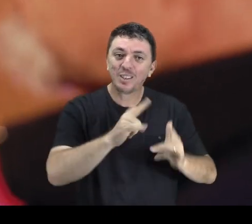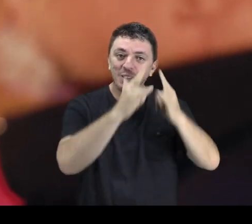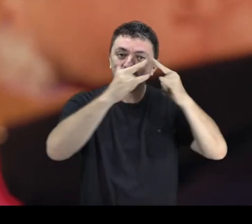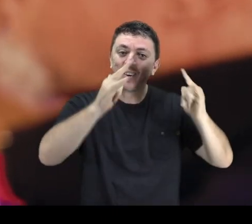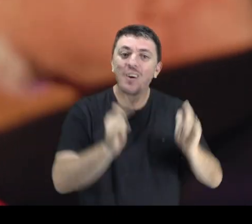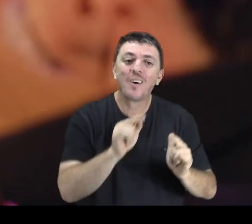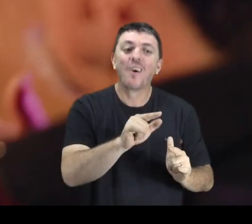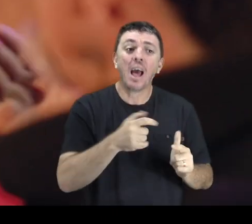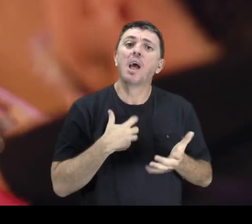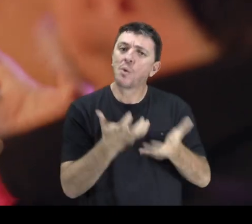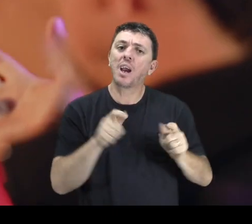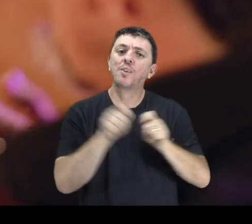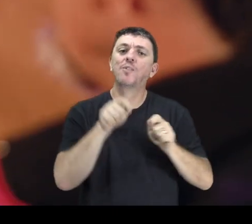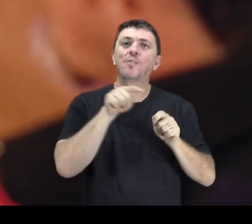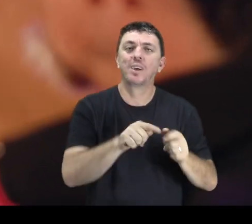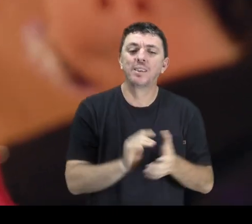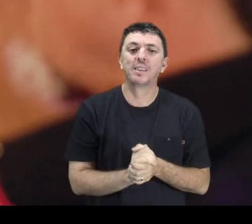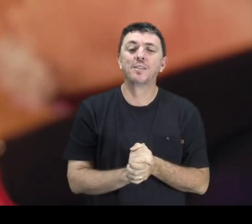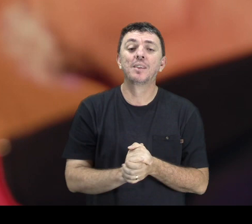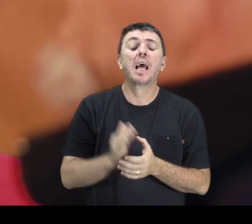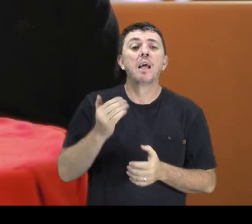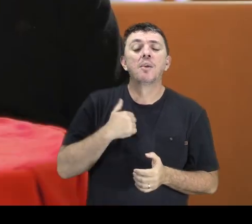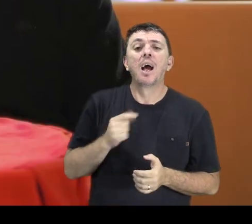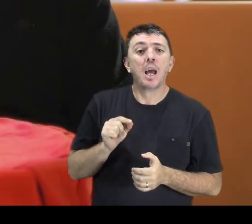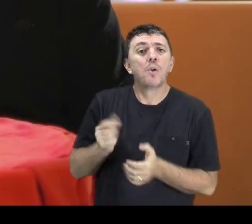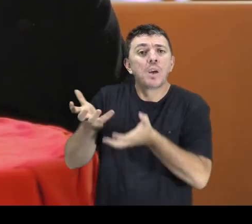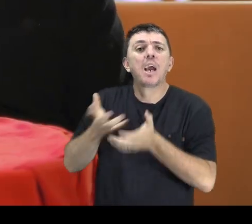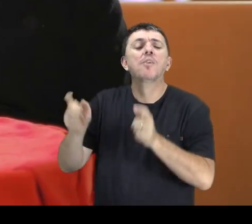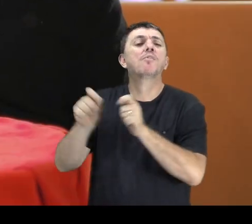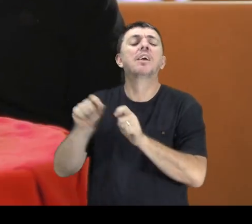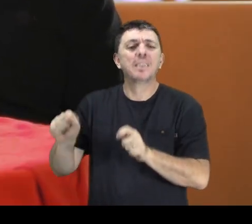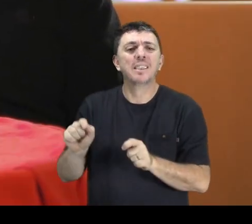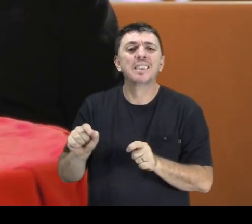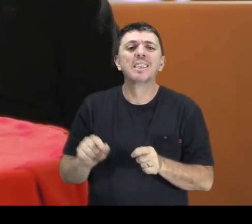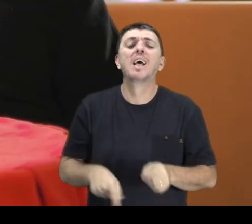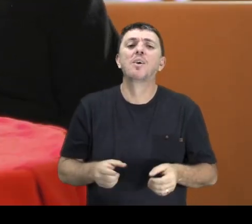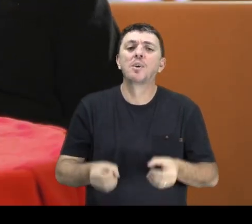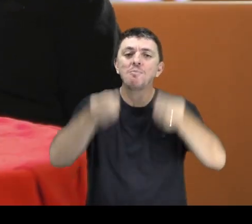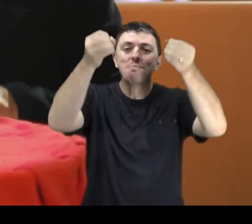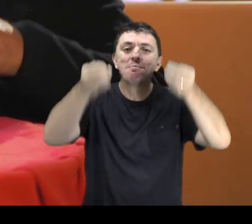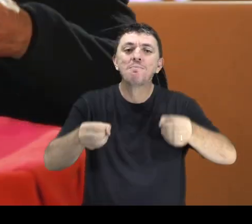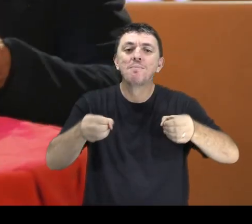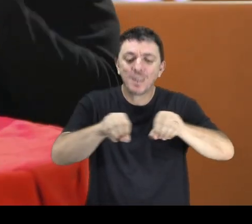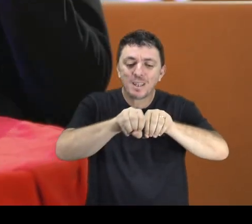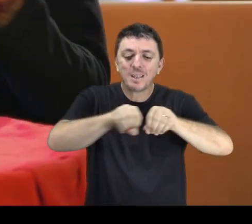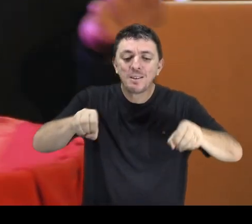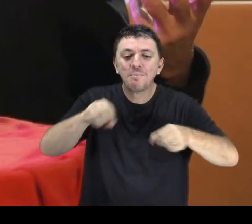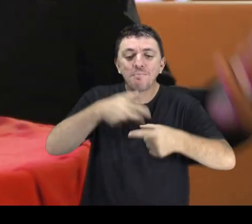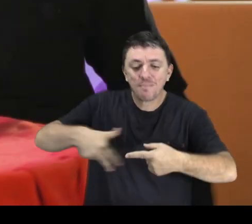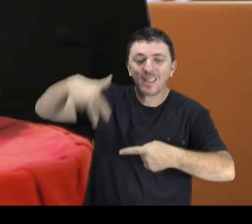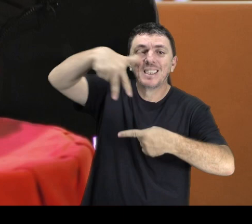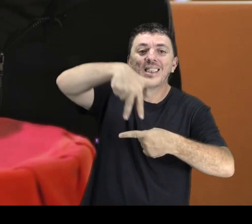Zé, a gente queria fazer um número de doble trapézio, né? Ele falou, ah, é? Tá bom. Foi lá no fundo, trouxe